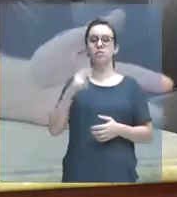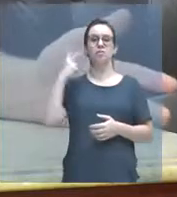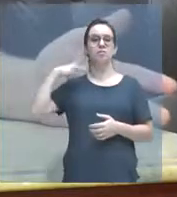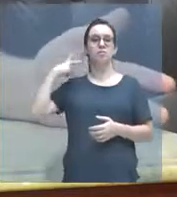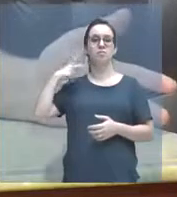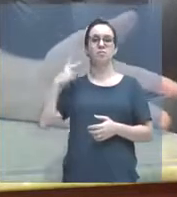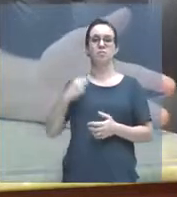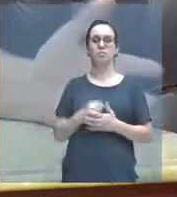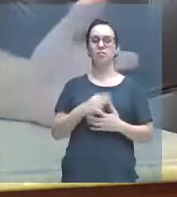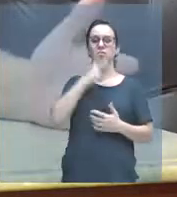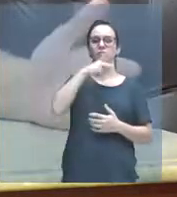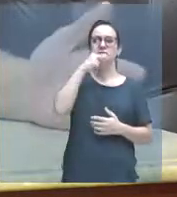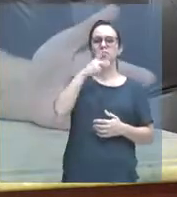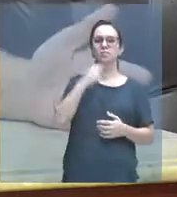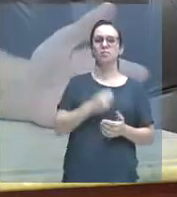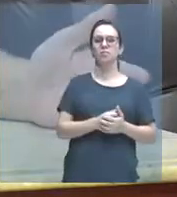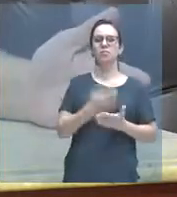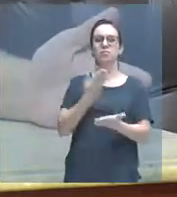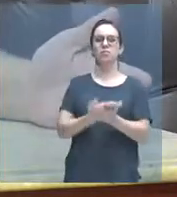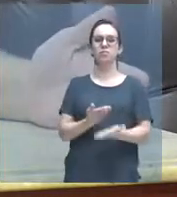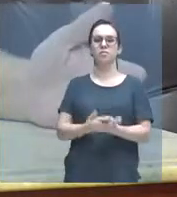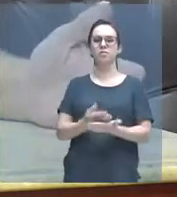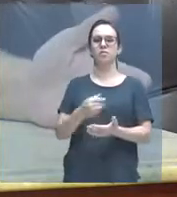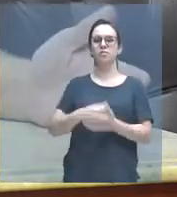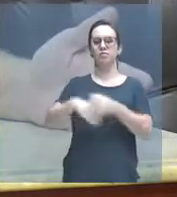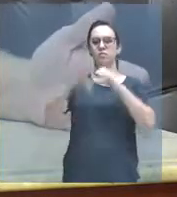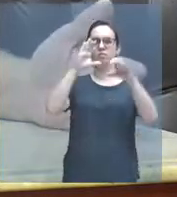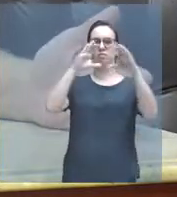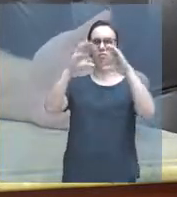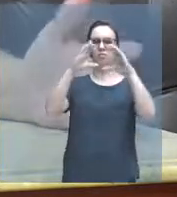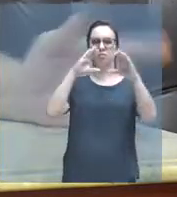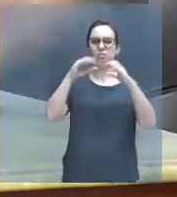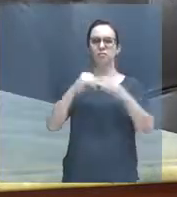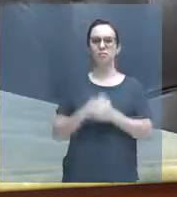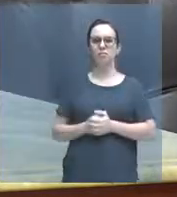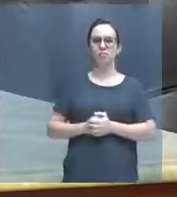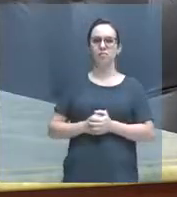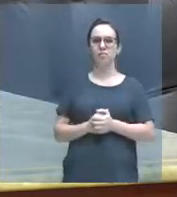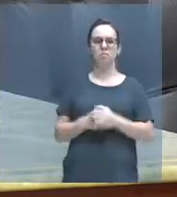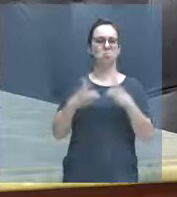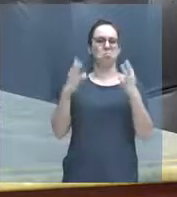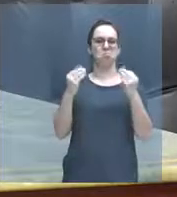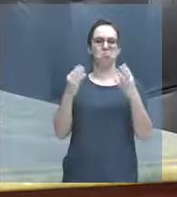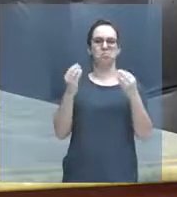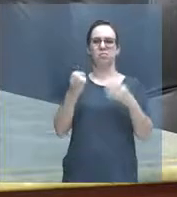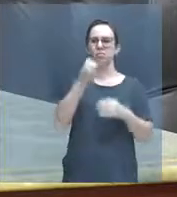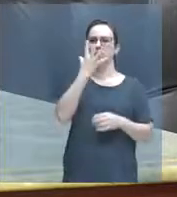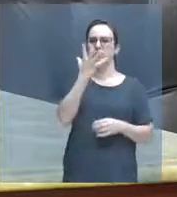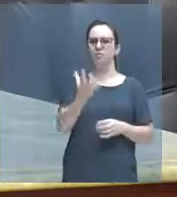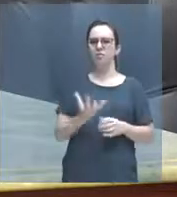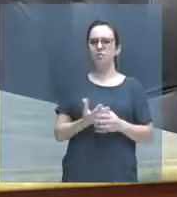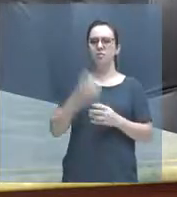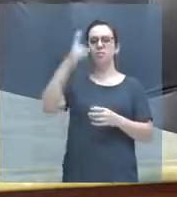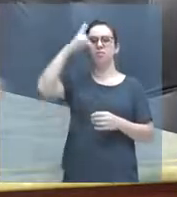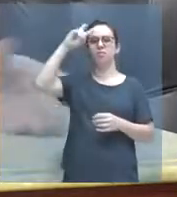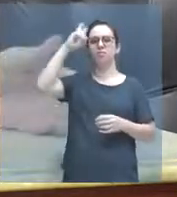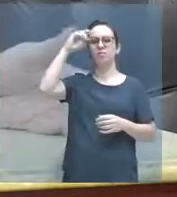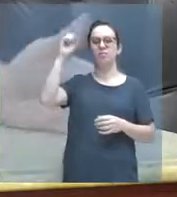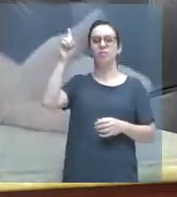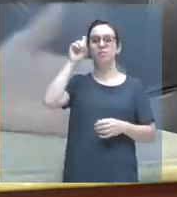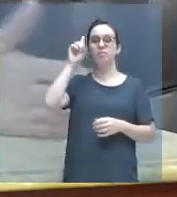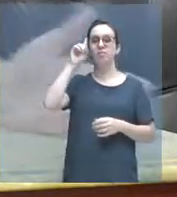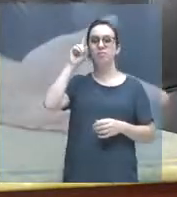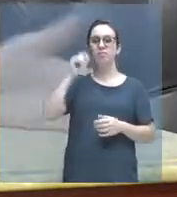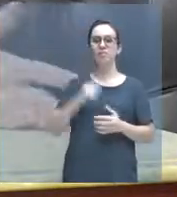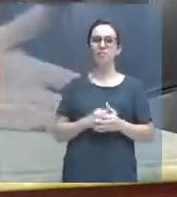músicos maravilhosos. Eu lembro, no Dia do Músico, faz pouco tempo atrás, o Paulinho colocou, eu coloquei embaixo, que